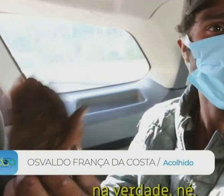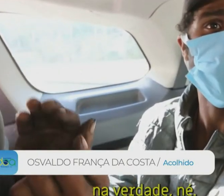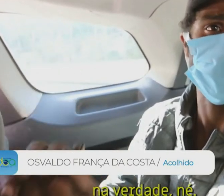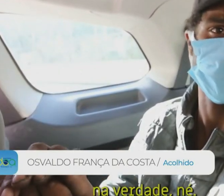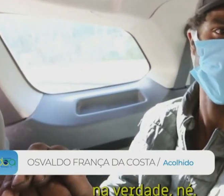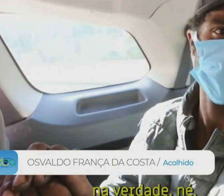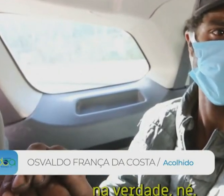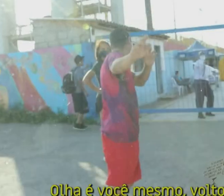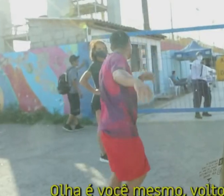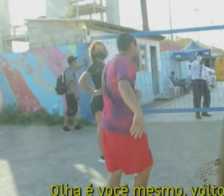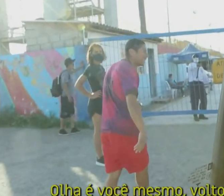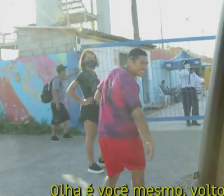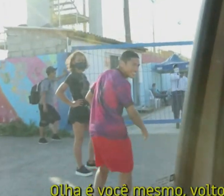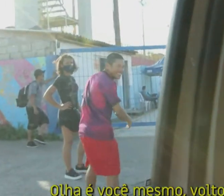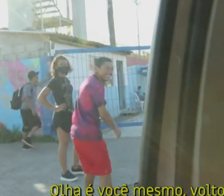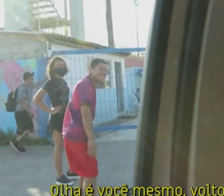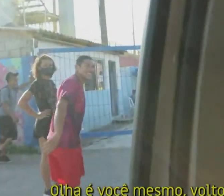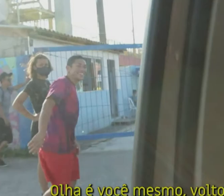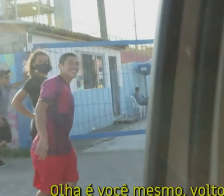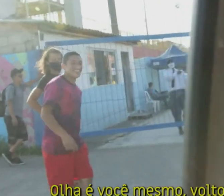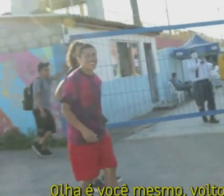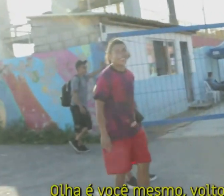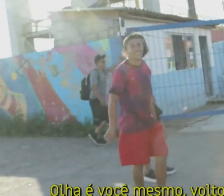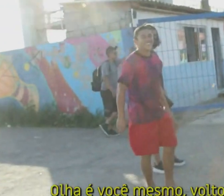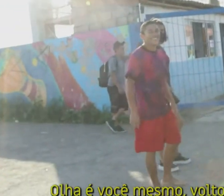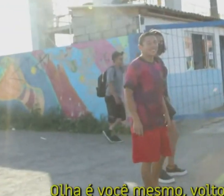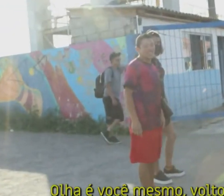na verdade. Oh, é você mesmo! Consegui!